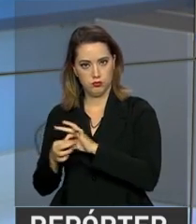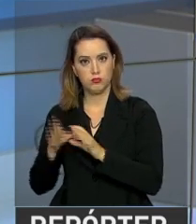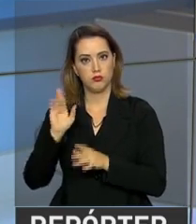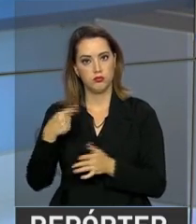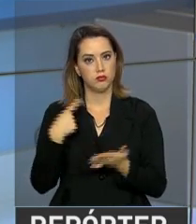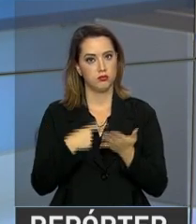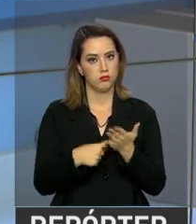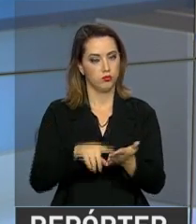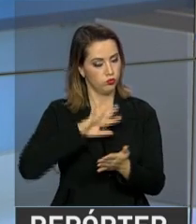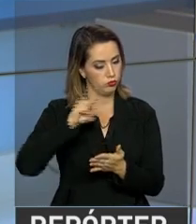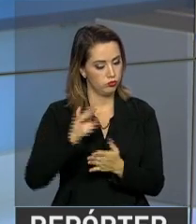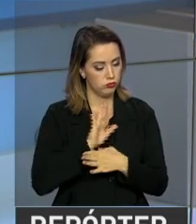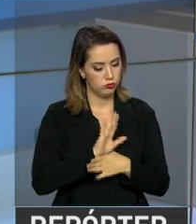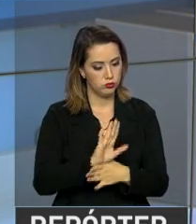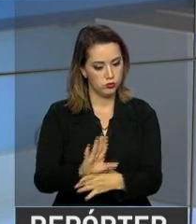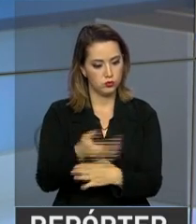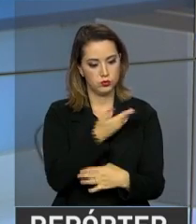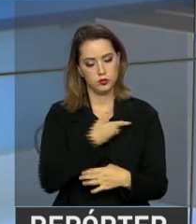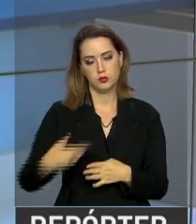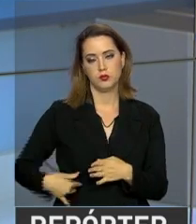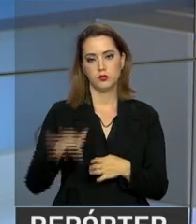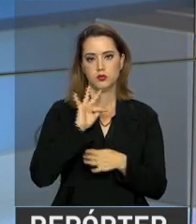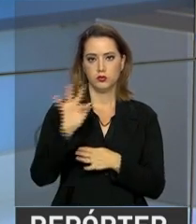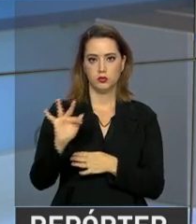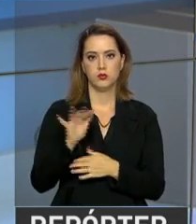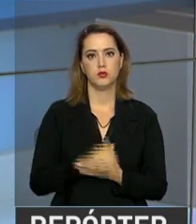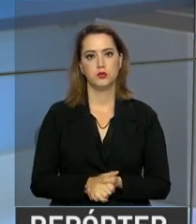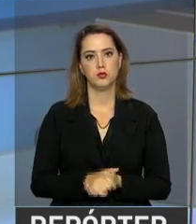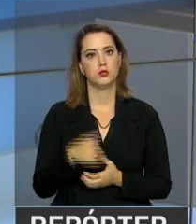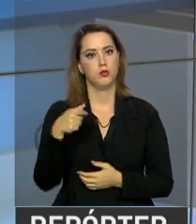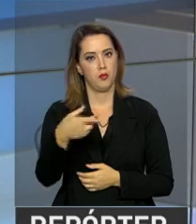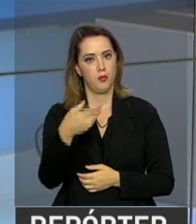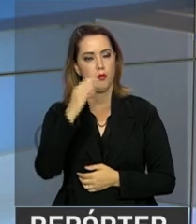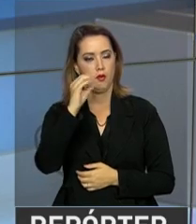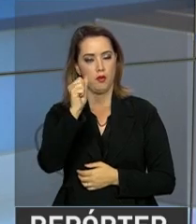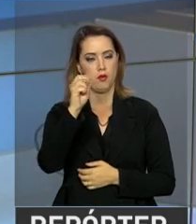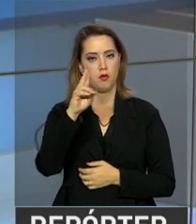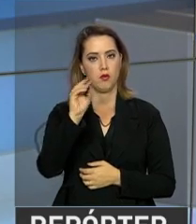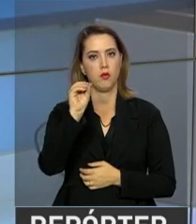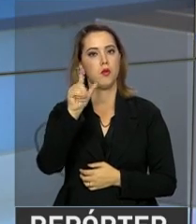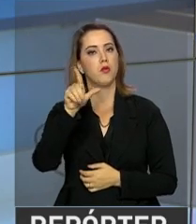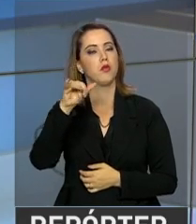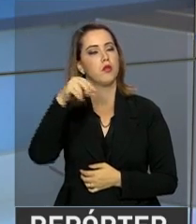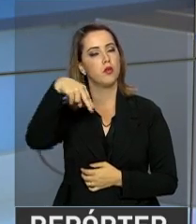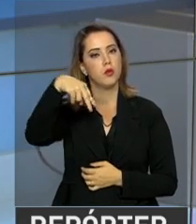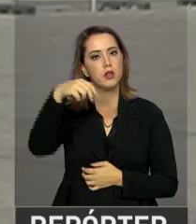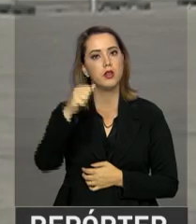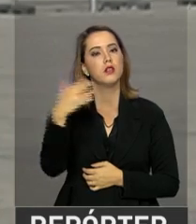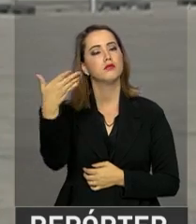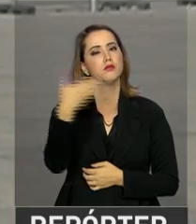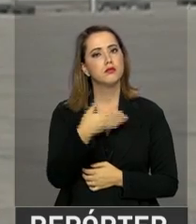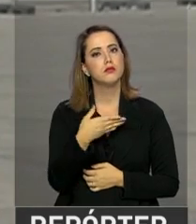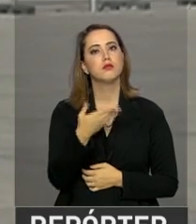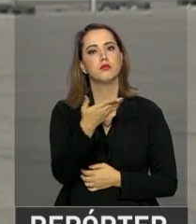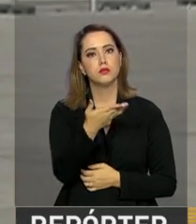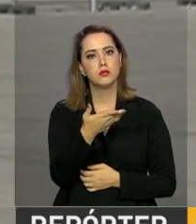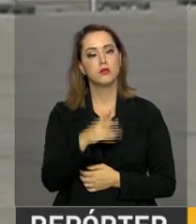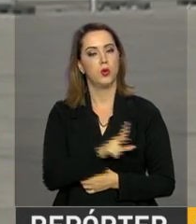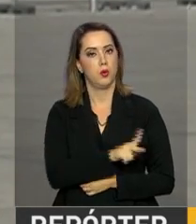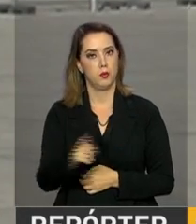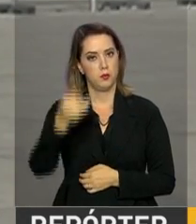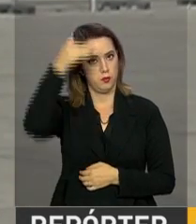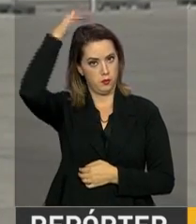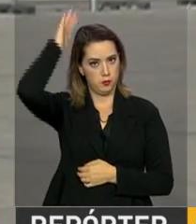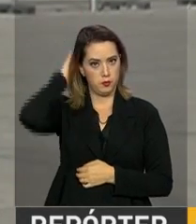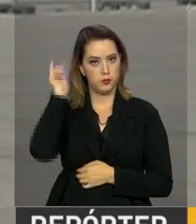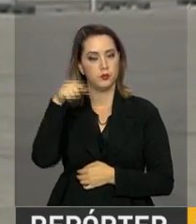garantiu total apoio do governo federal. A repórter Carolina Rocha traz os detalhes para a gente. O presidente em exercício,